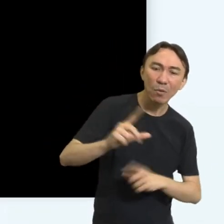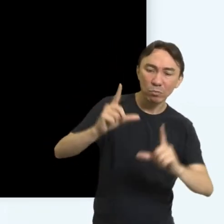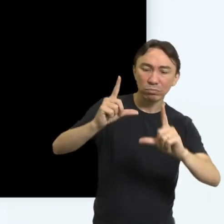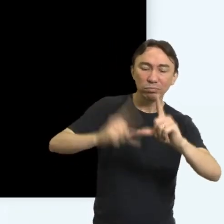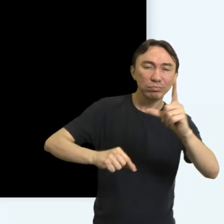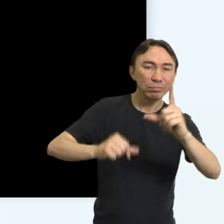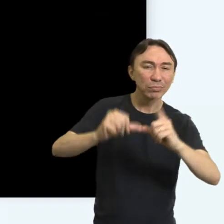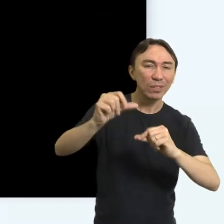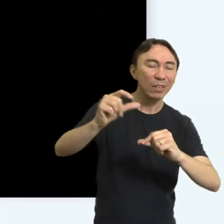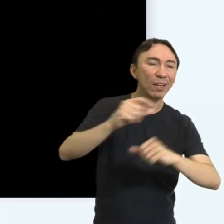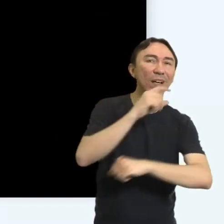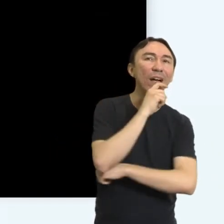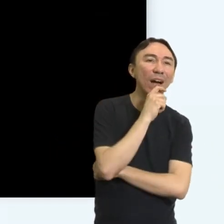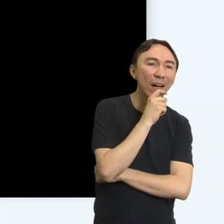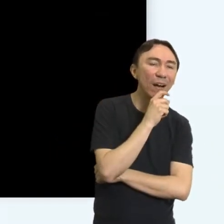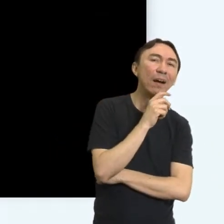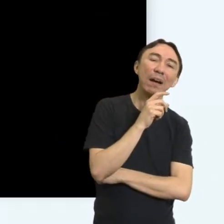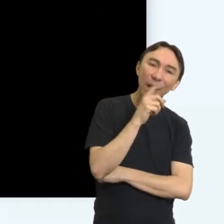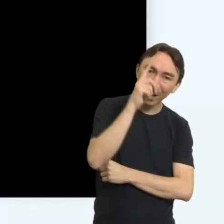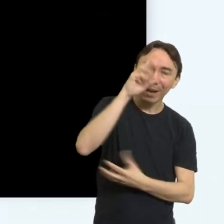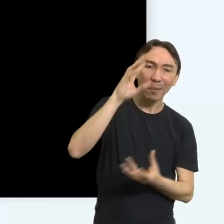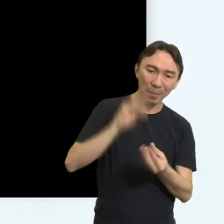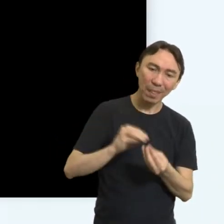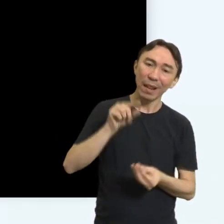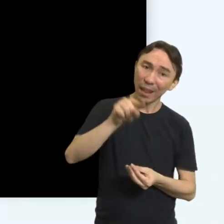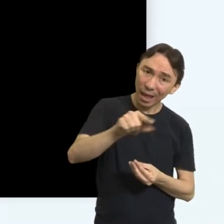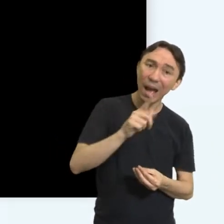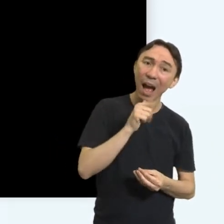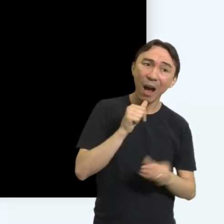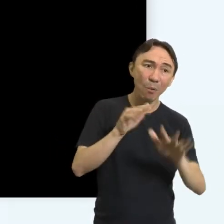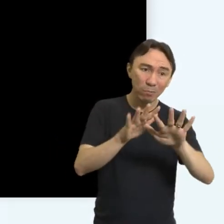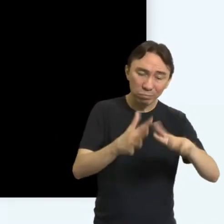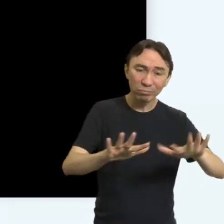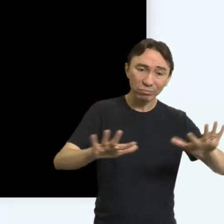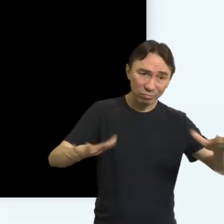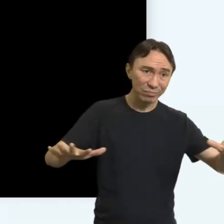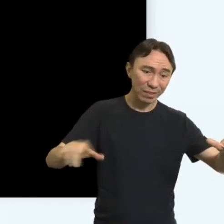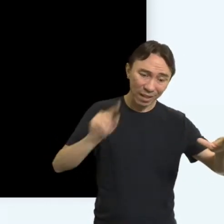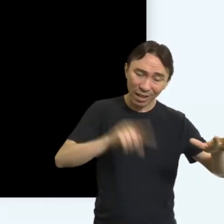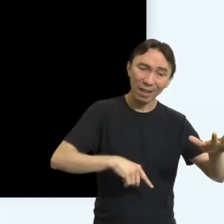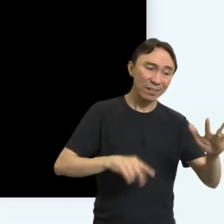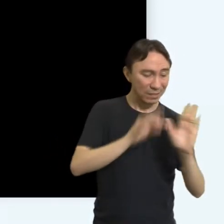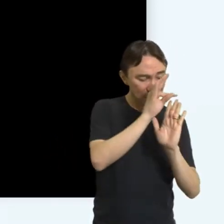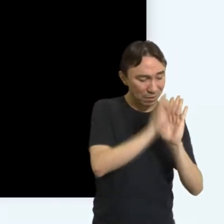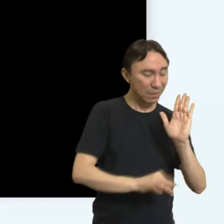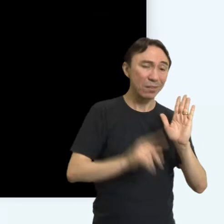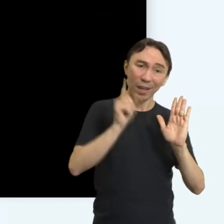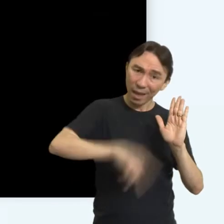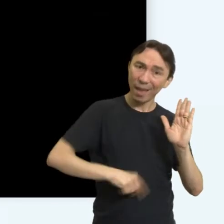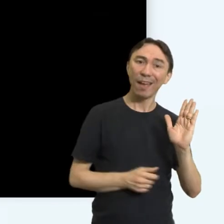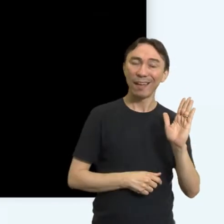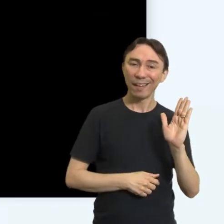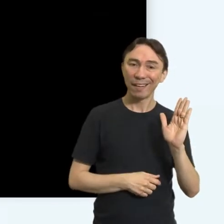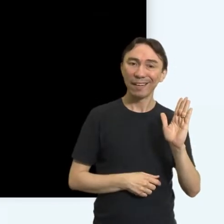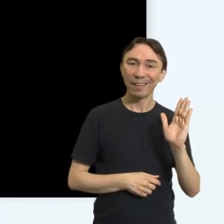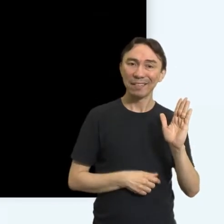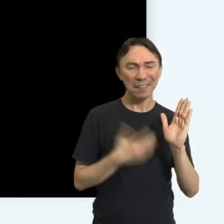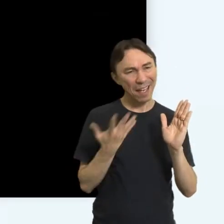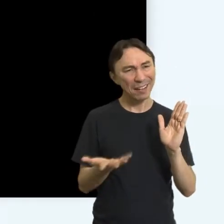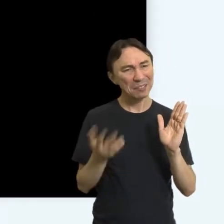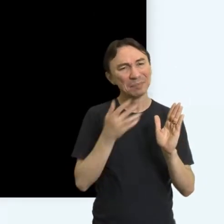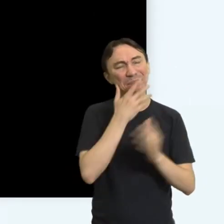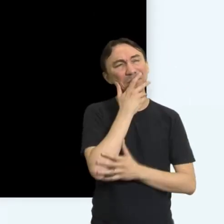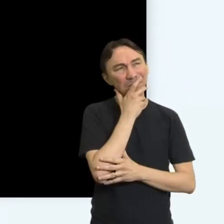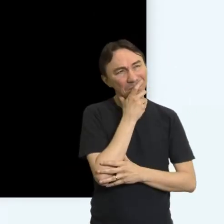que você pense em uma estrela do mar. Afinal, o texto que você começou a ler tratava desse assunto. Aí, pensa